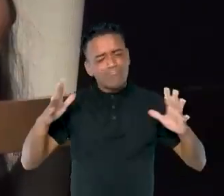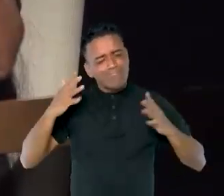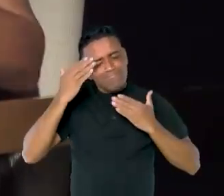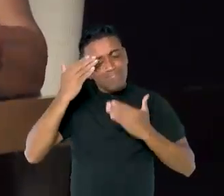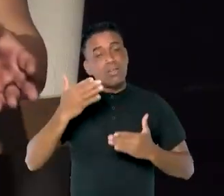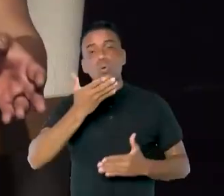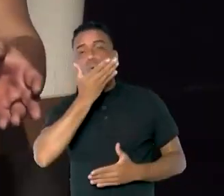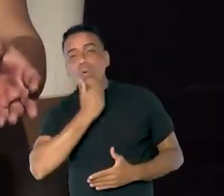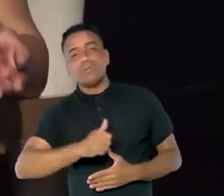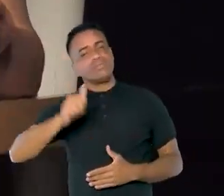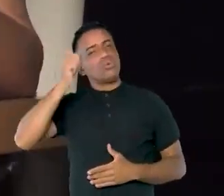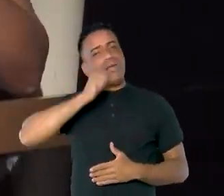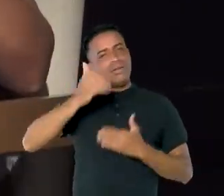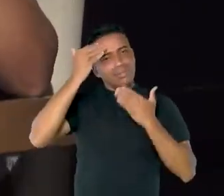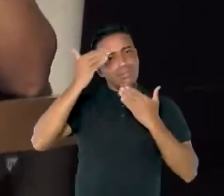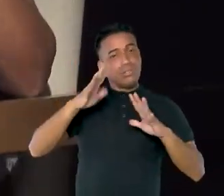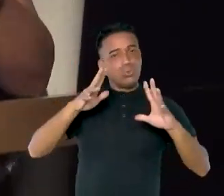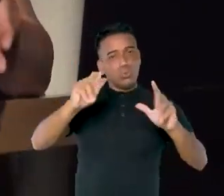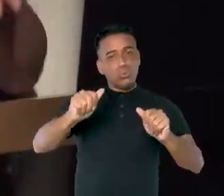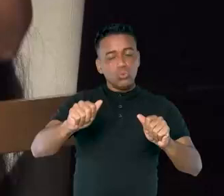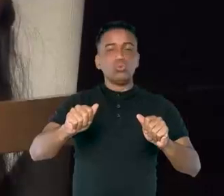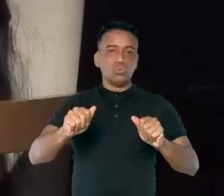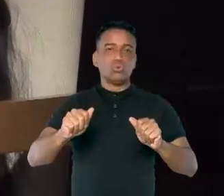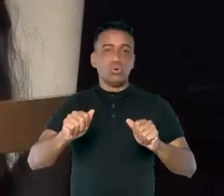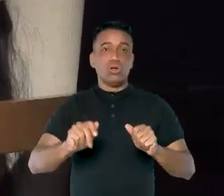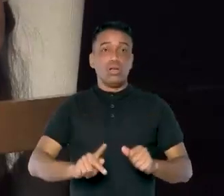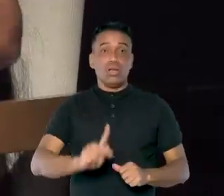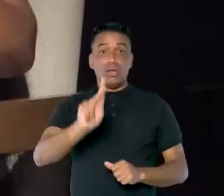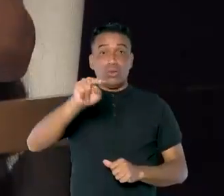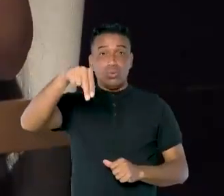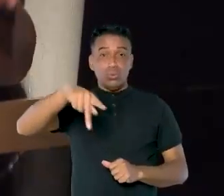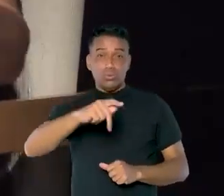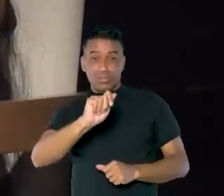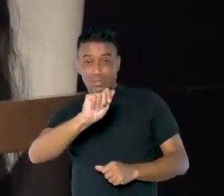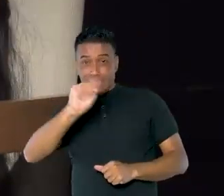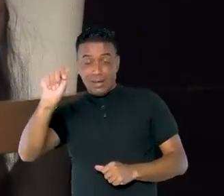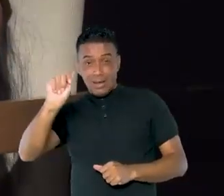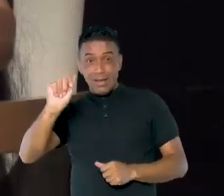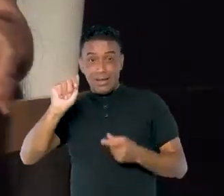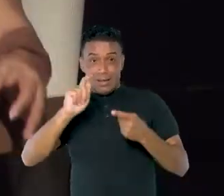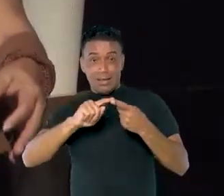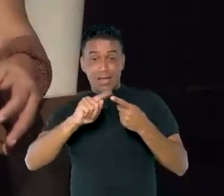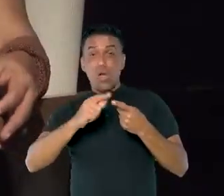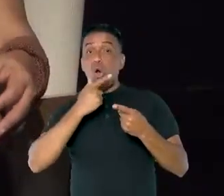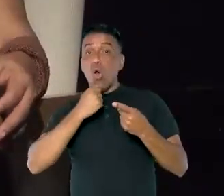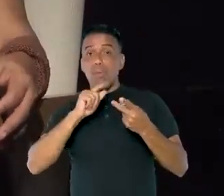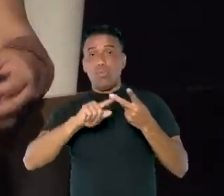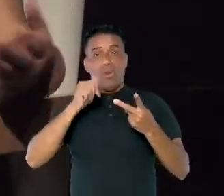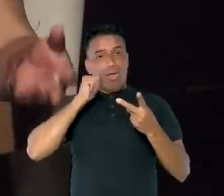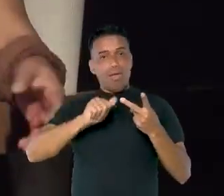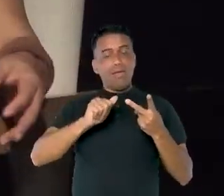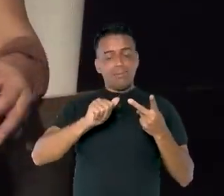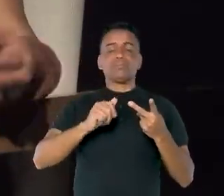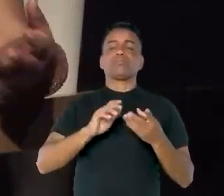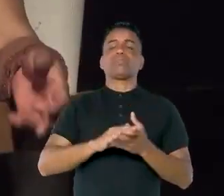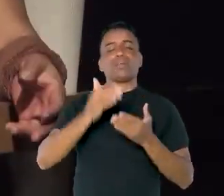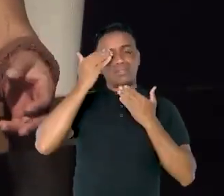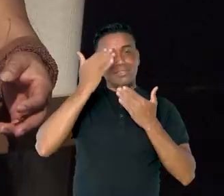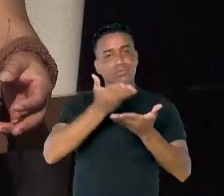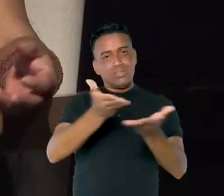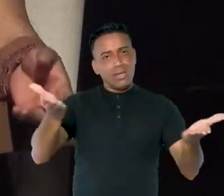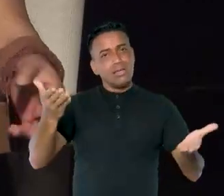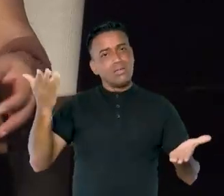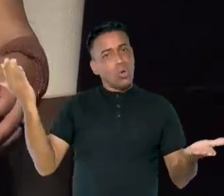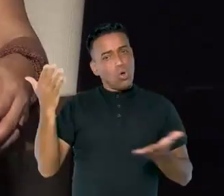os homens e as mulheres, que eu chamei de Cunhã e Apigá, né, que são mulheres e homens. Agradecer vocês por